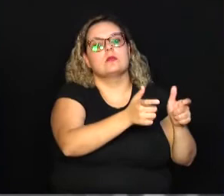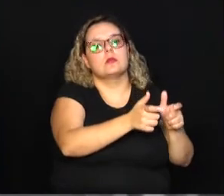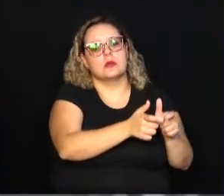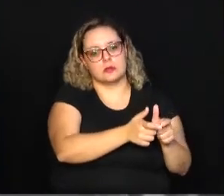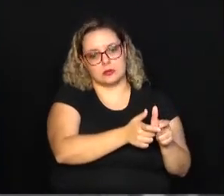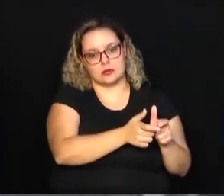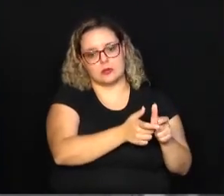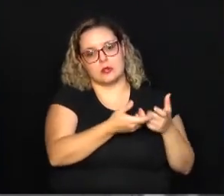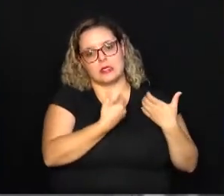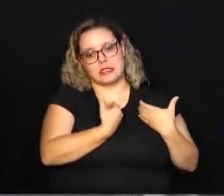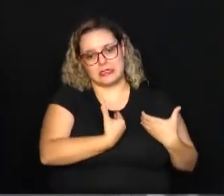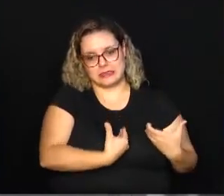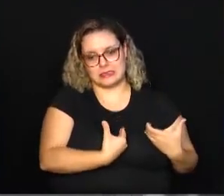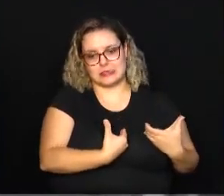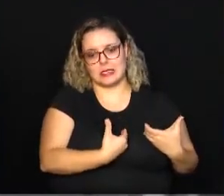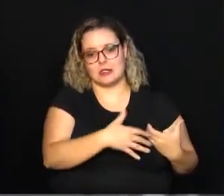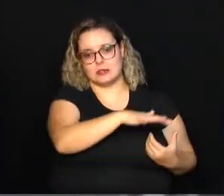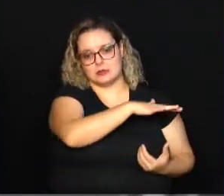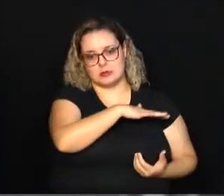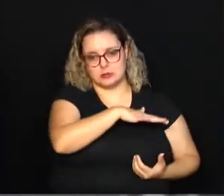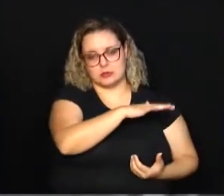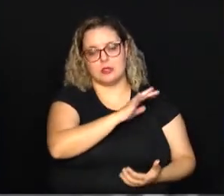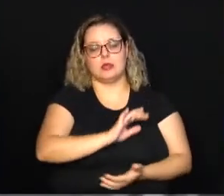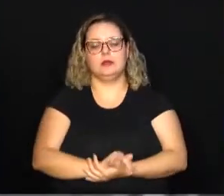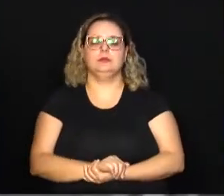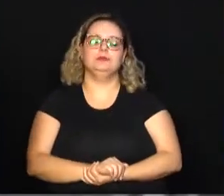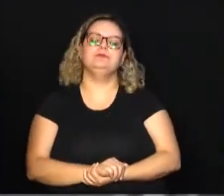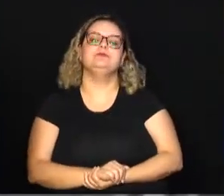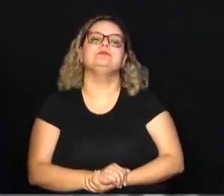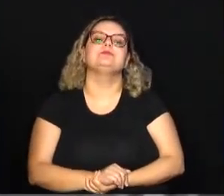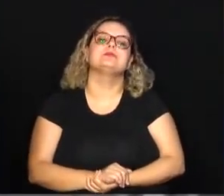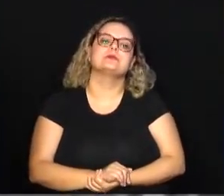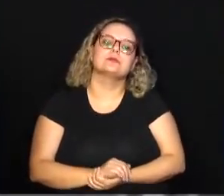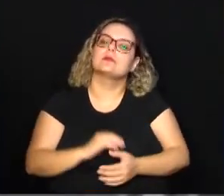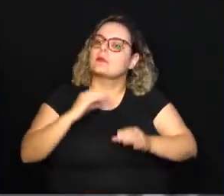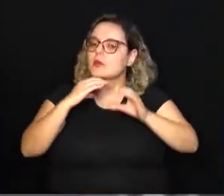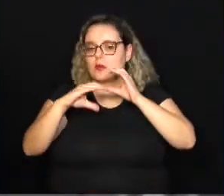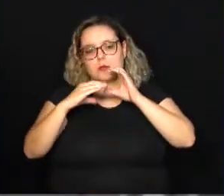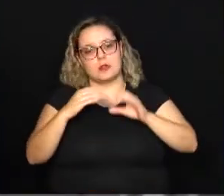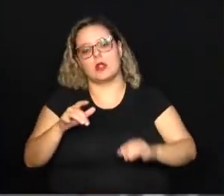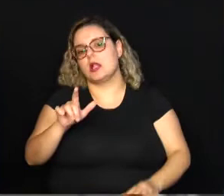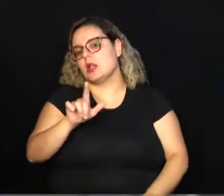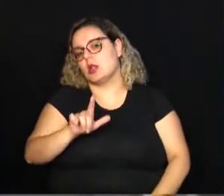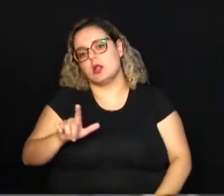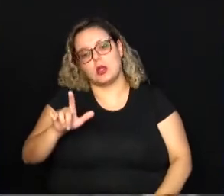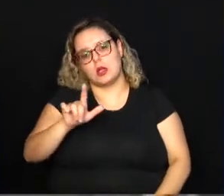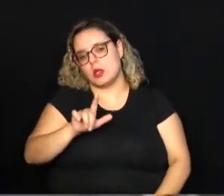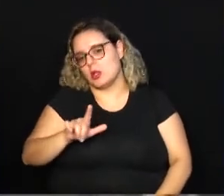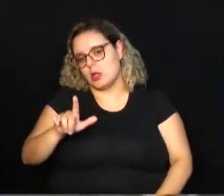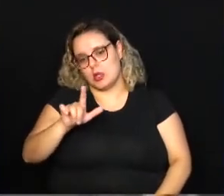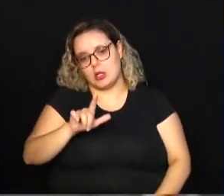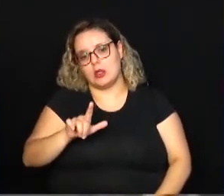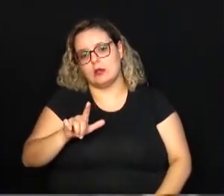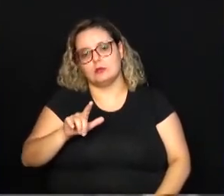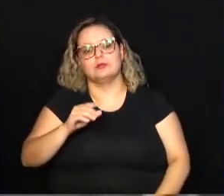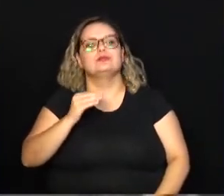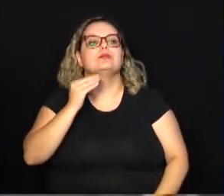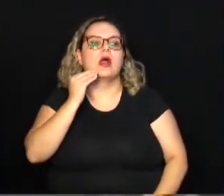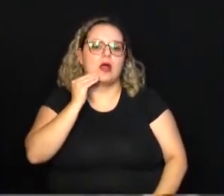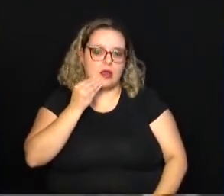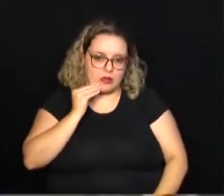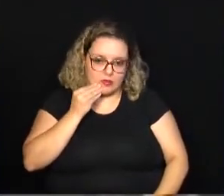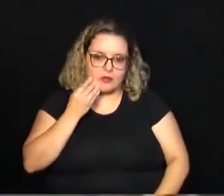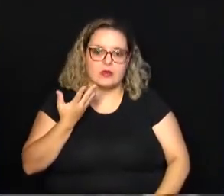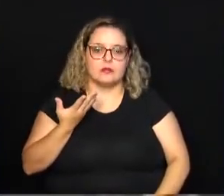equipe. Então, esse é um fator. Comunicação. É óbvio que está falha a comunicação. Eu estou